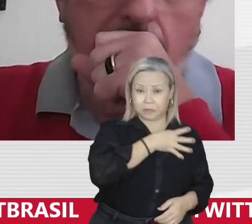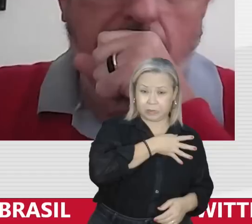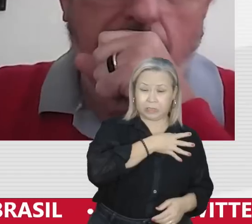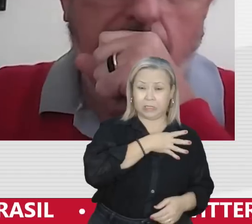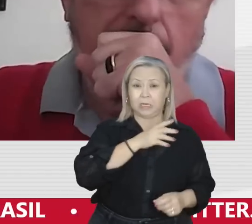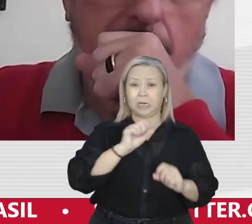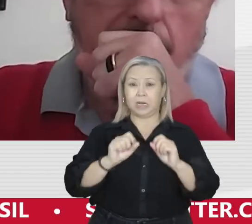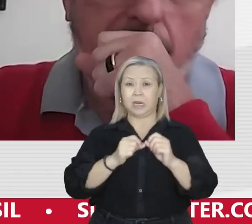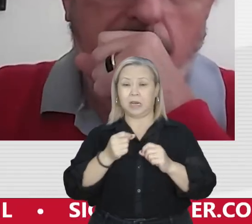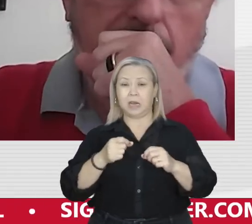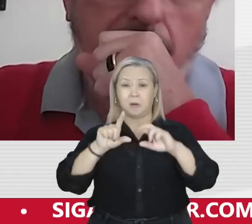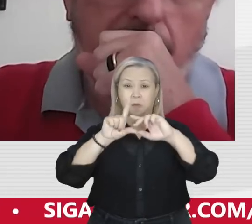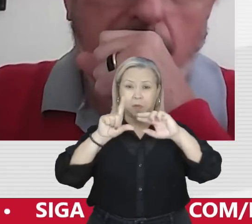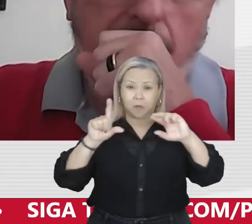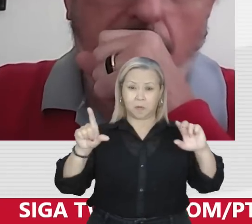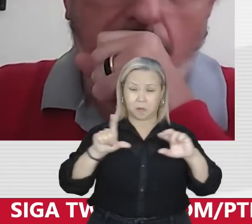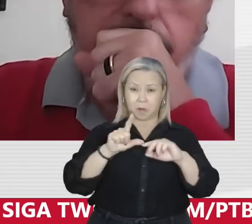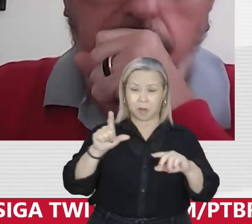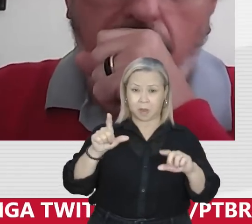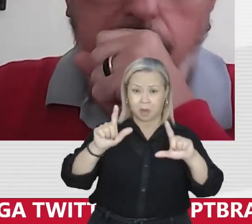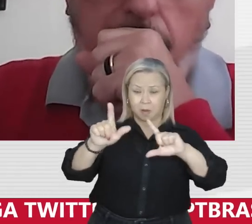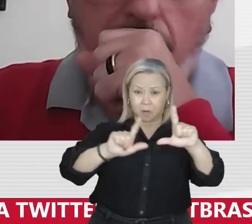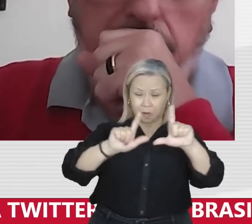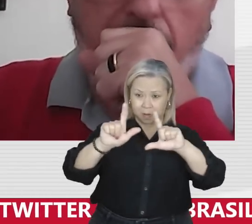aquela reportagem